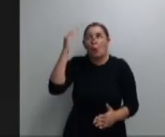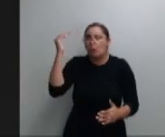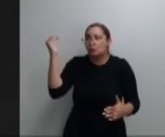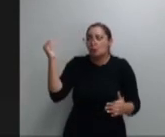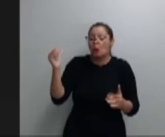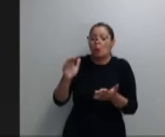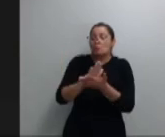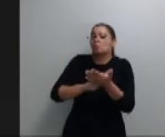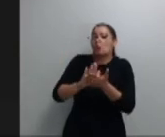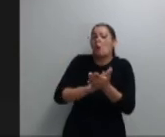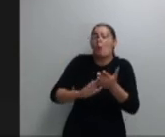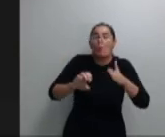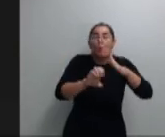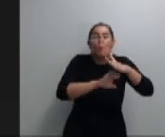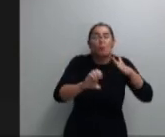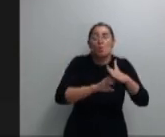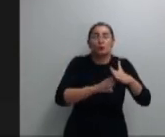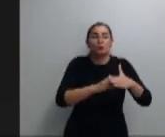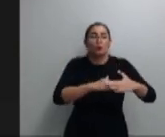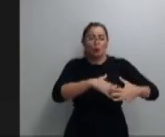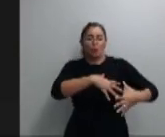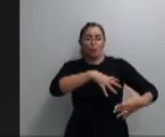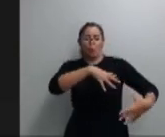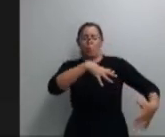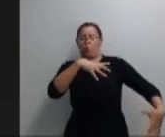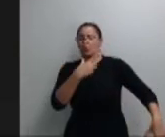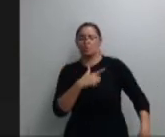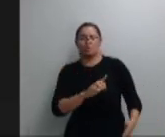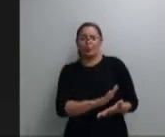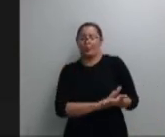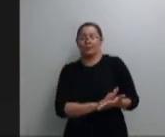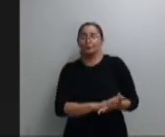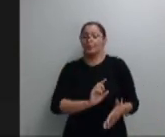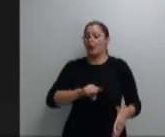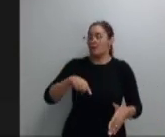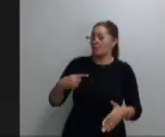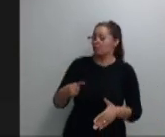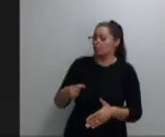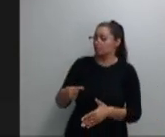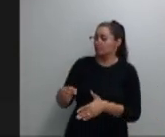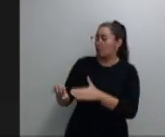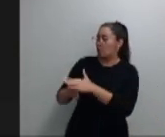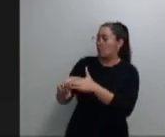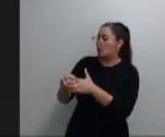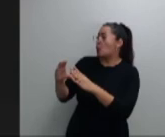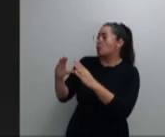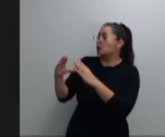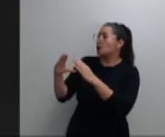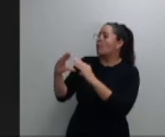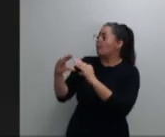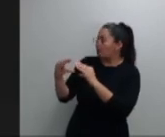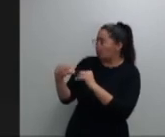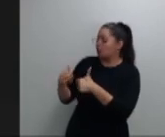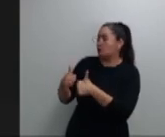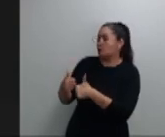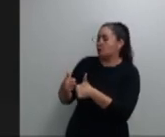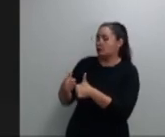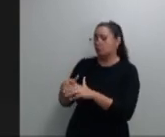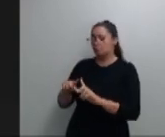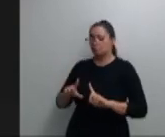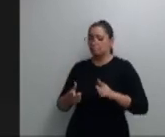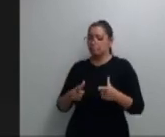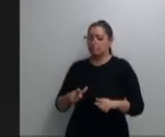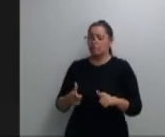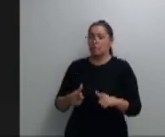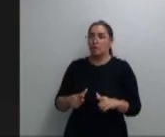termina encantuando o próprio poder público é verdade é verdade isso é um pensamento leninista Lenin pensava isso também grandes